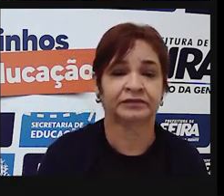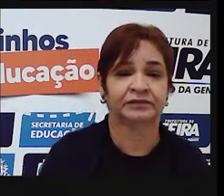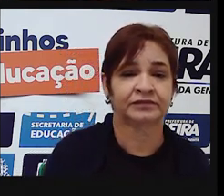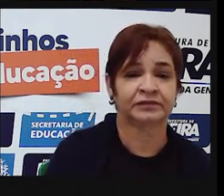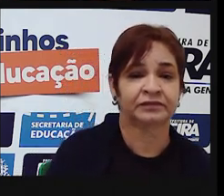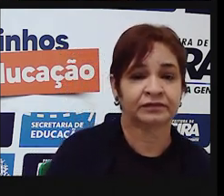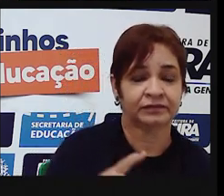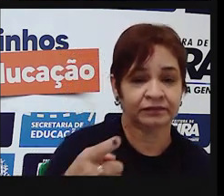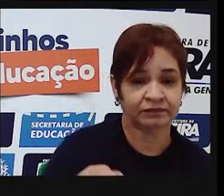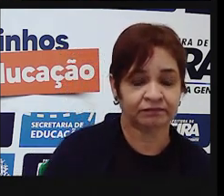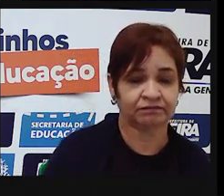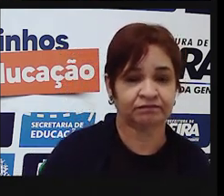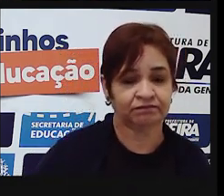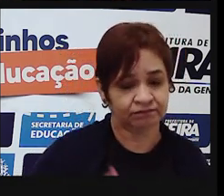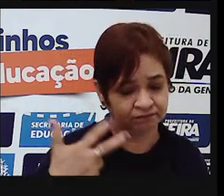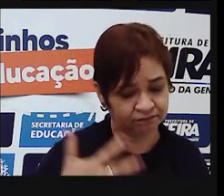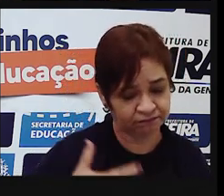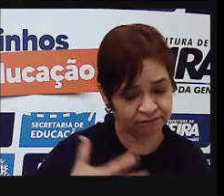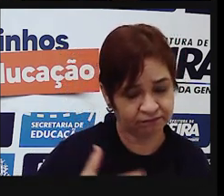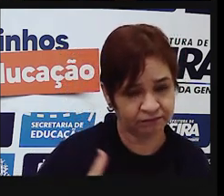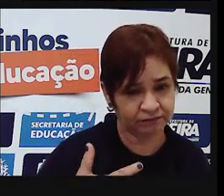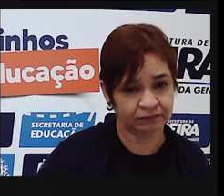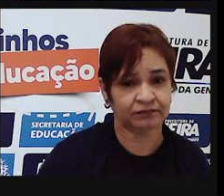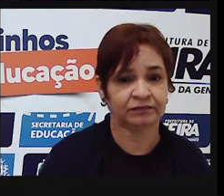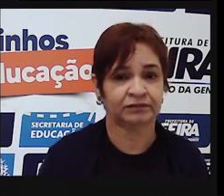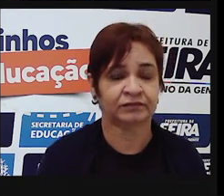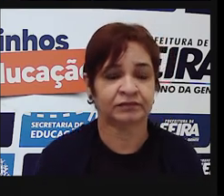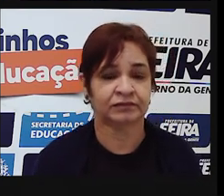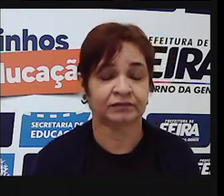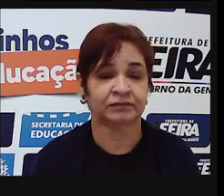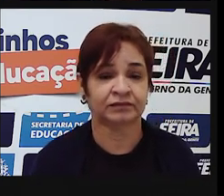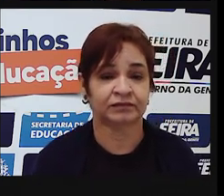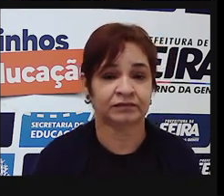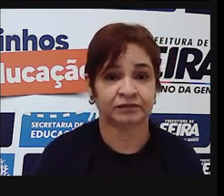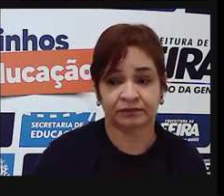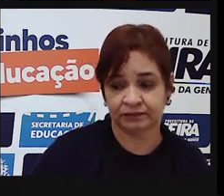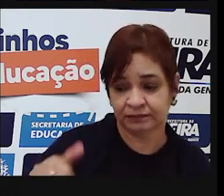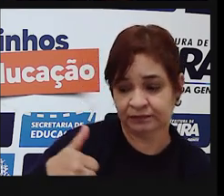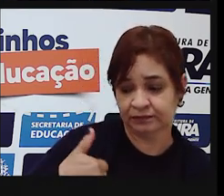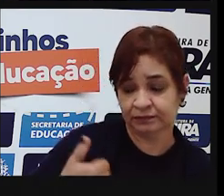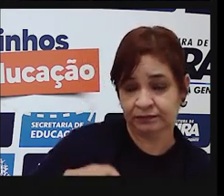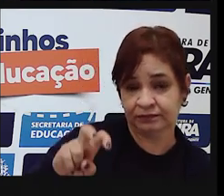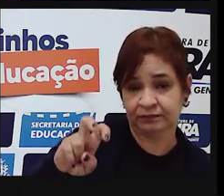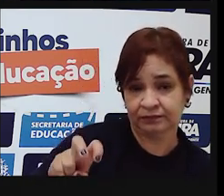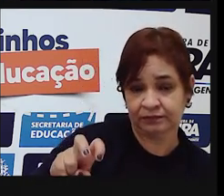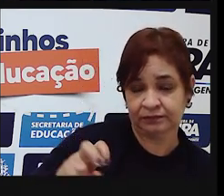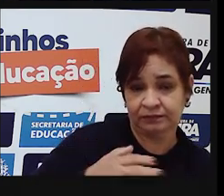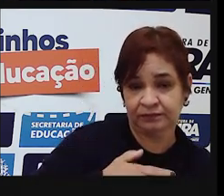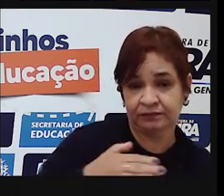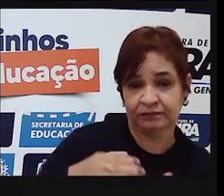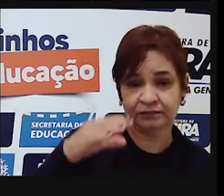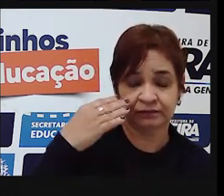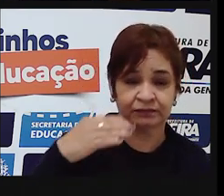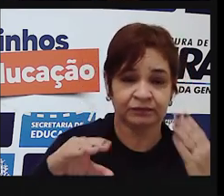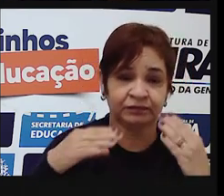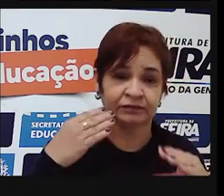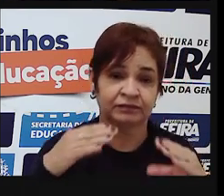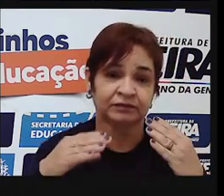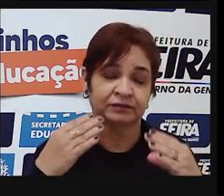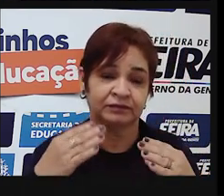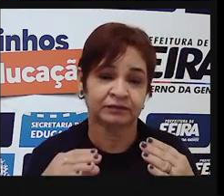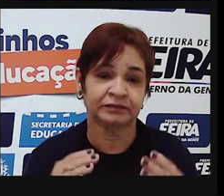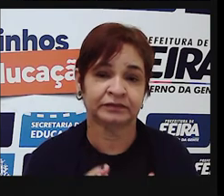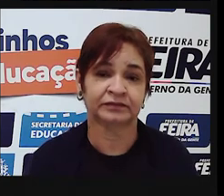Emicida. Começou a cantar aos 5 anos de idade, quando participava do coral da Orquestra Sinfônica da